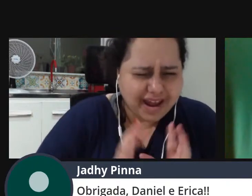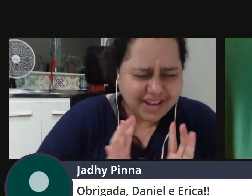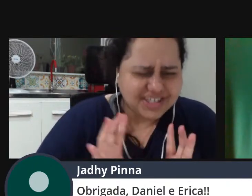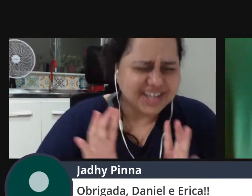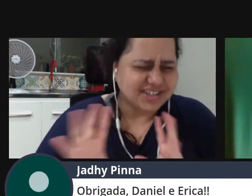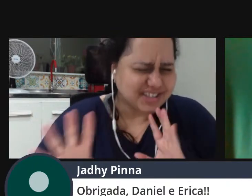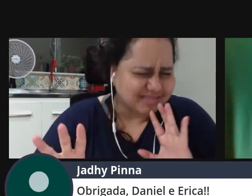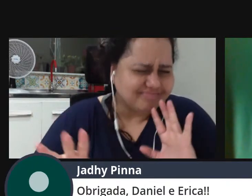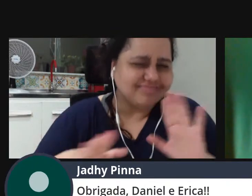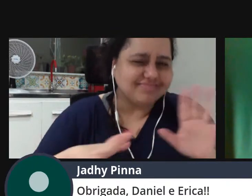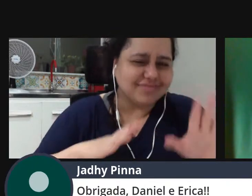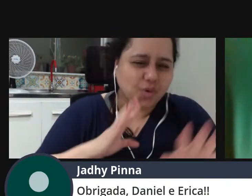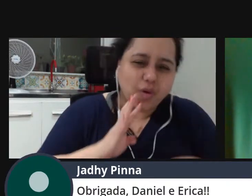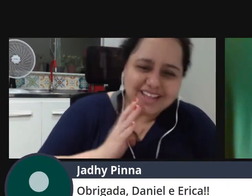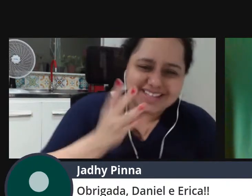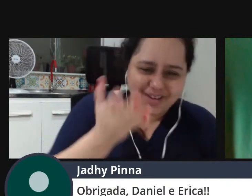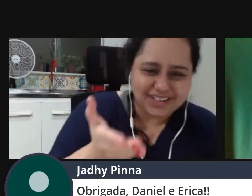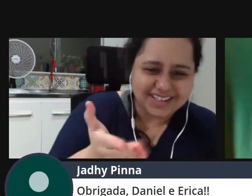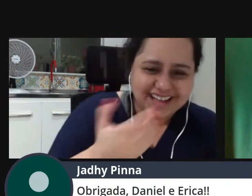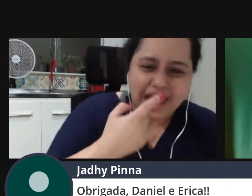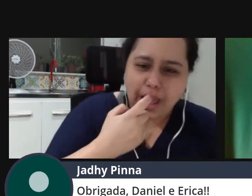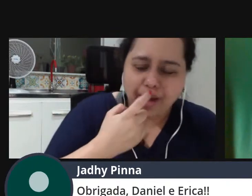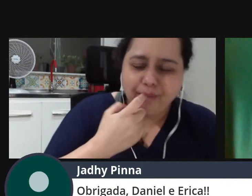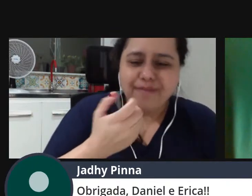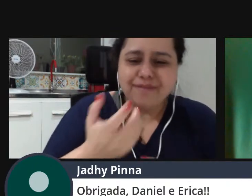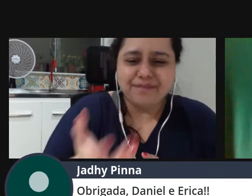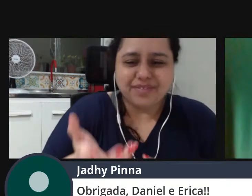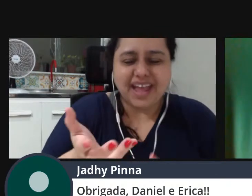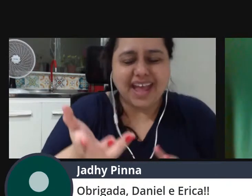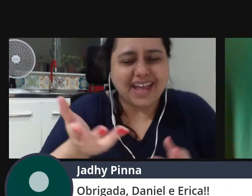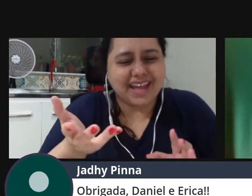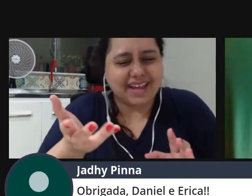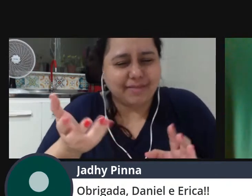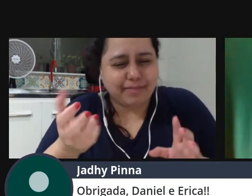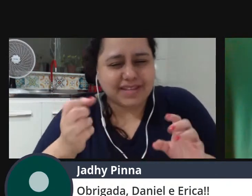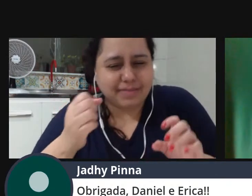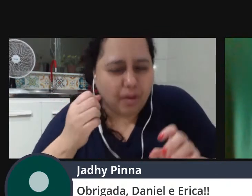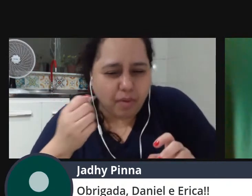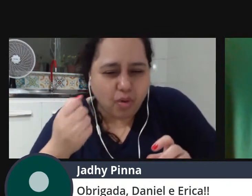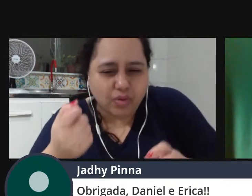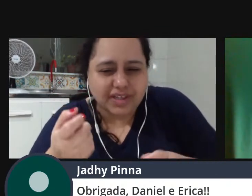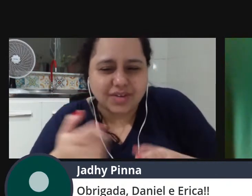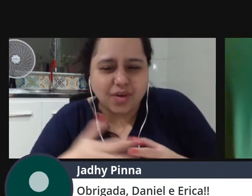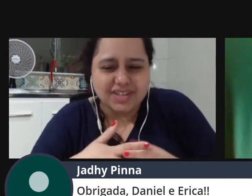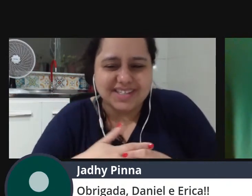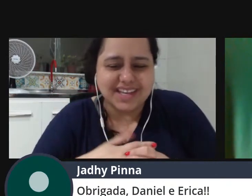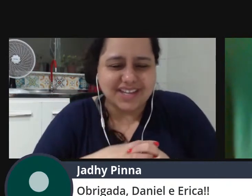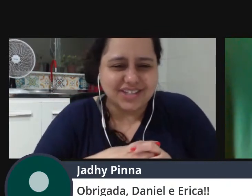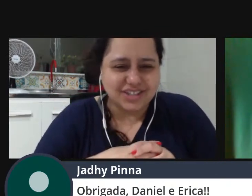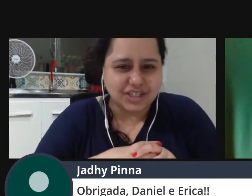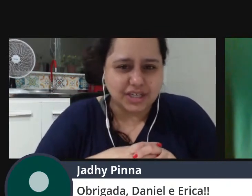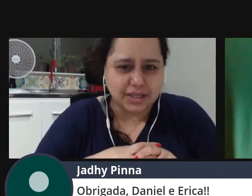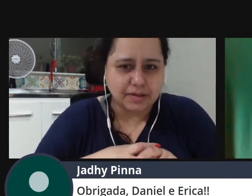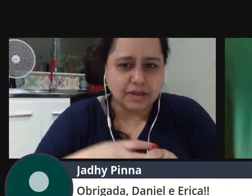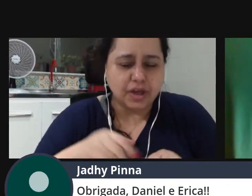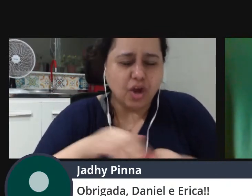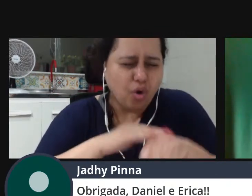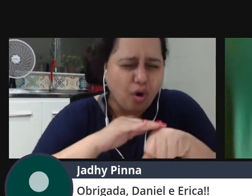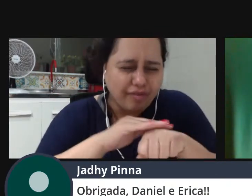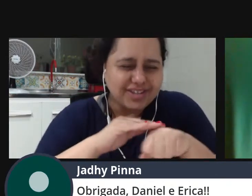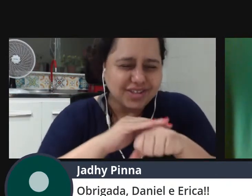deu para a gente conhecer o Daniel, né, perceber um pouco das coisas que a